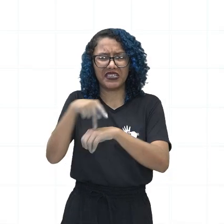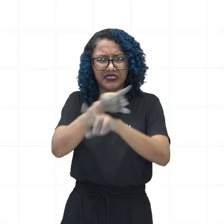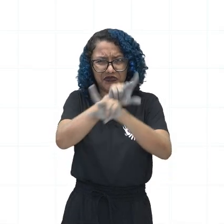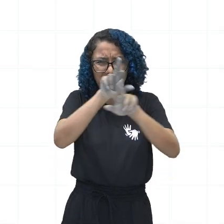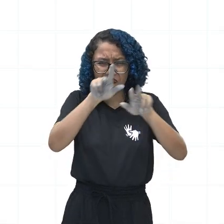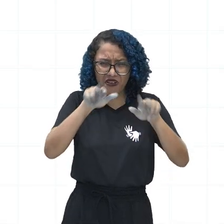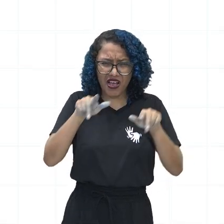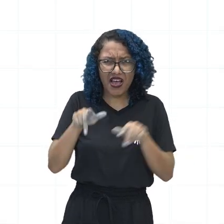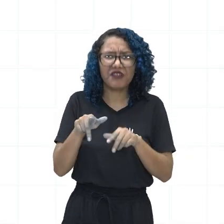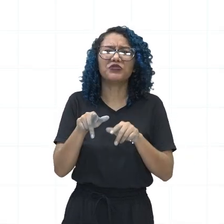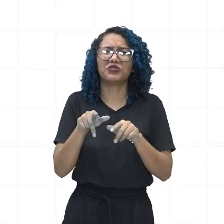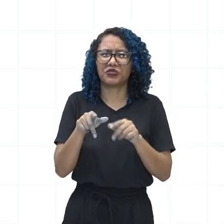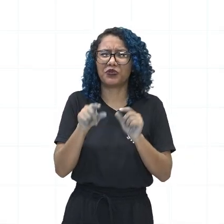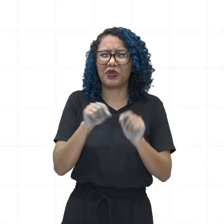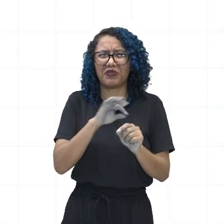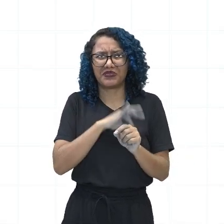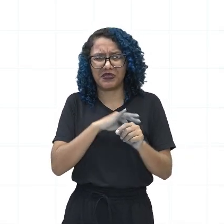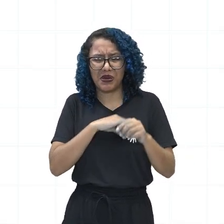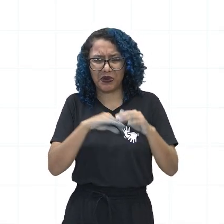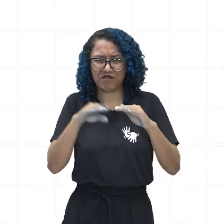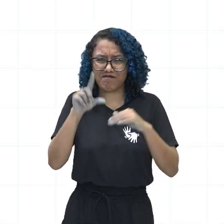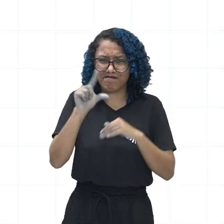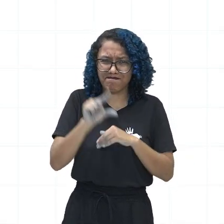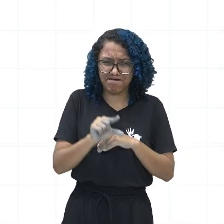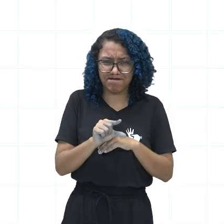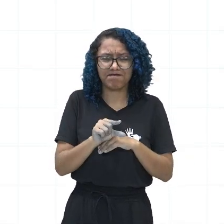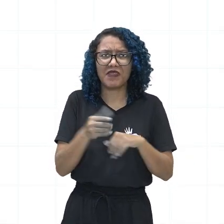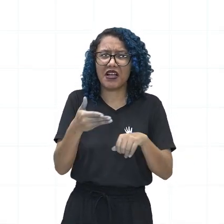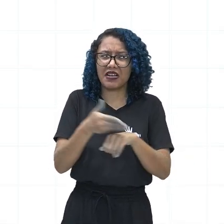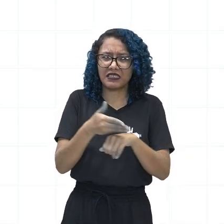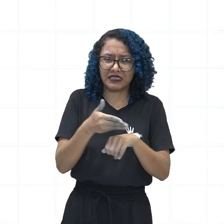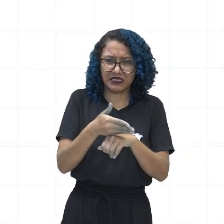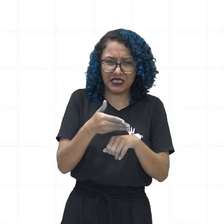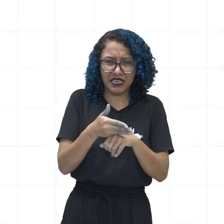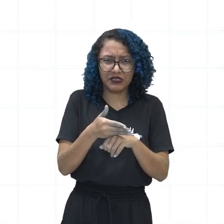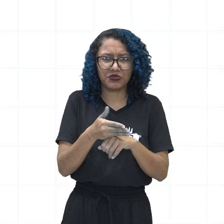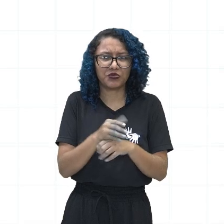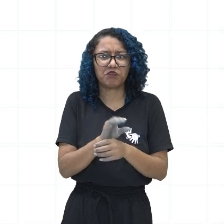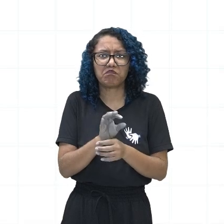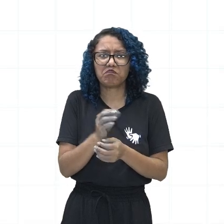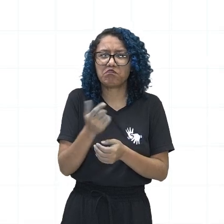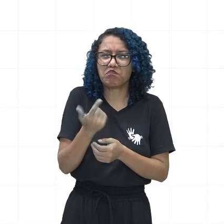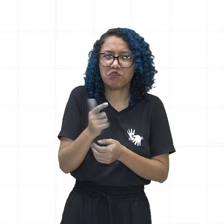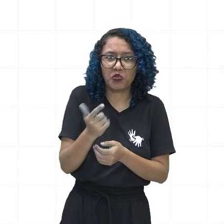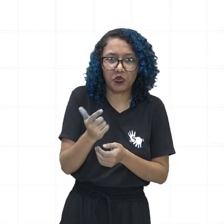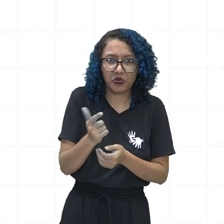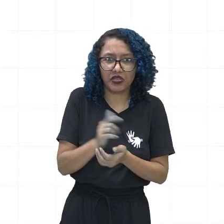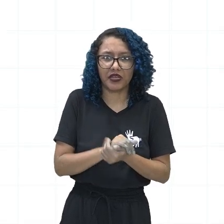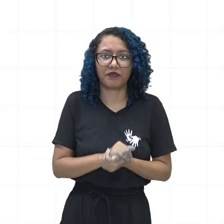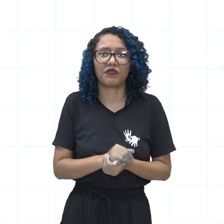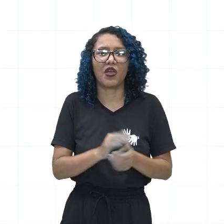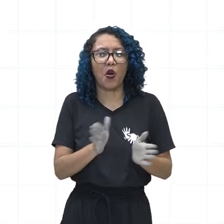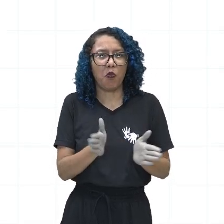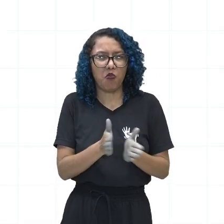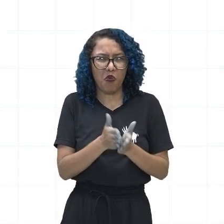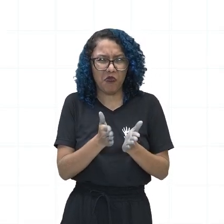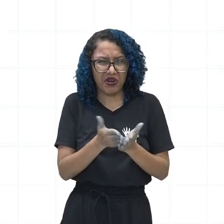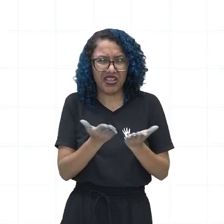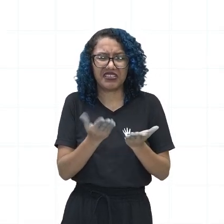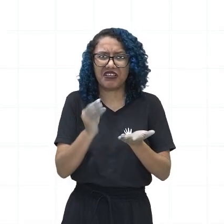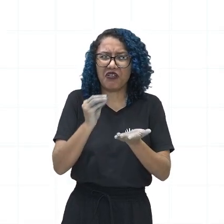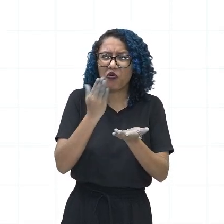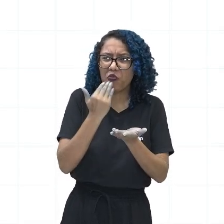médio rendimento não têm acesso a esses grupos todos os dias, vivendo em situação de pobreza alimentar, e